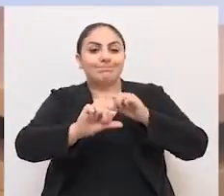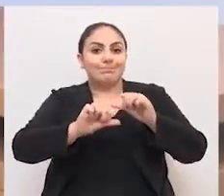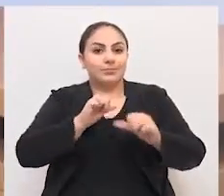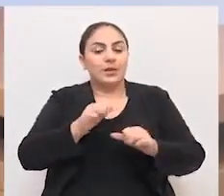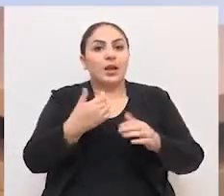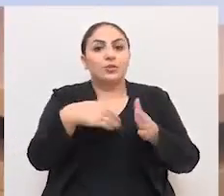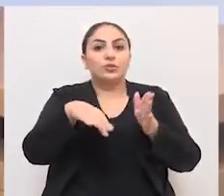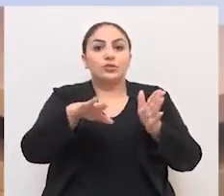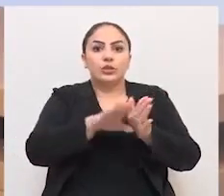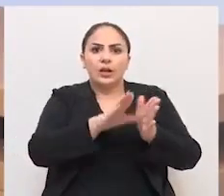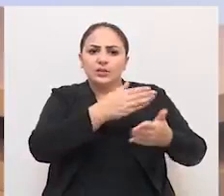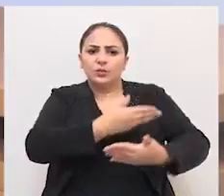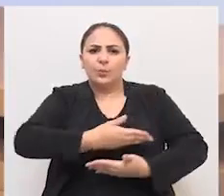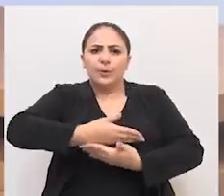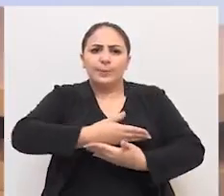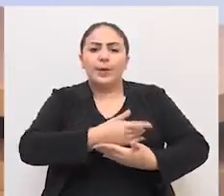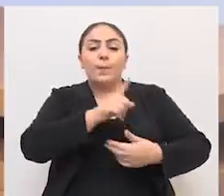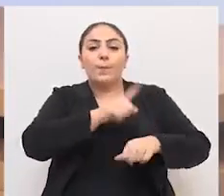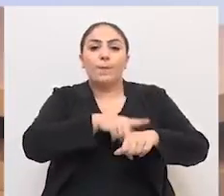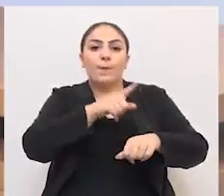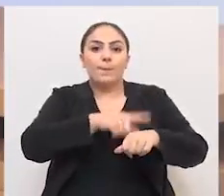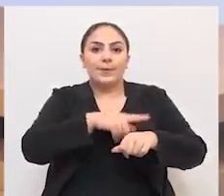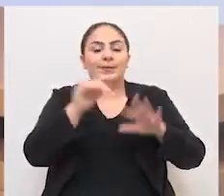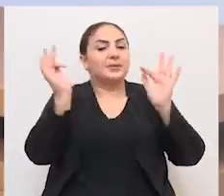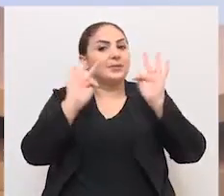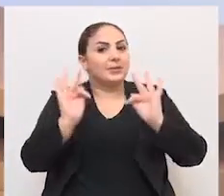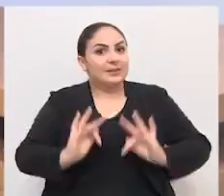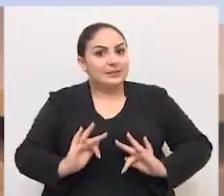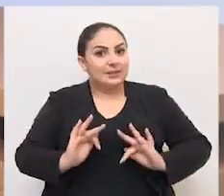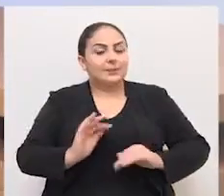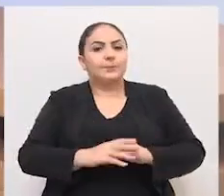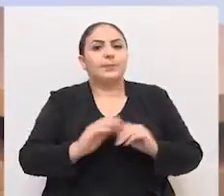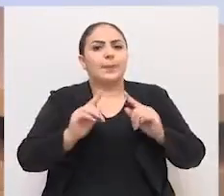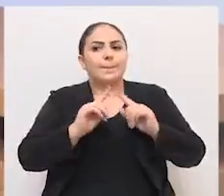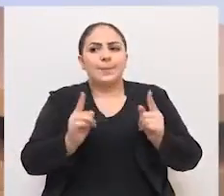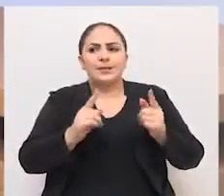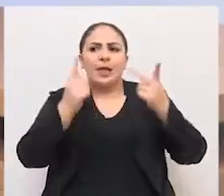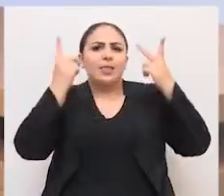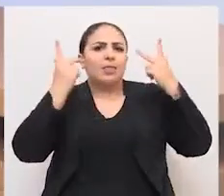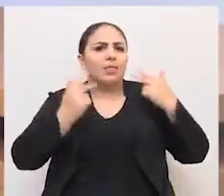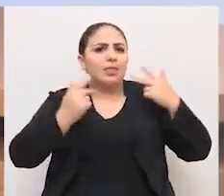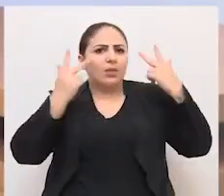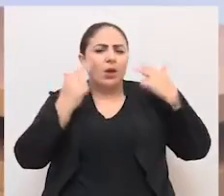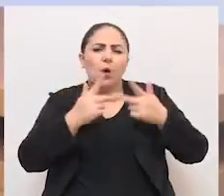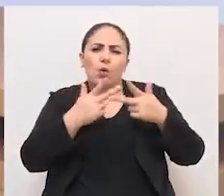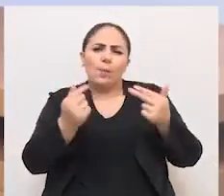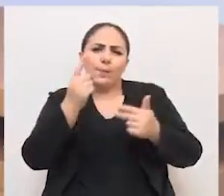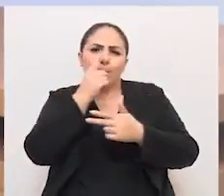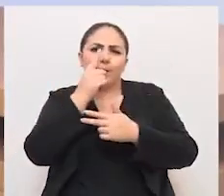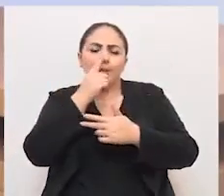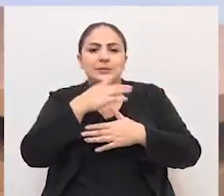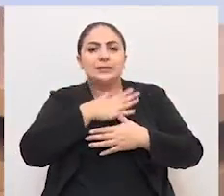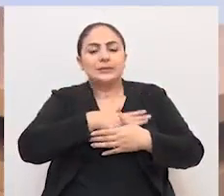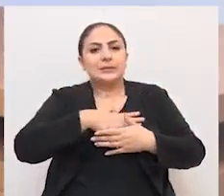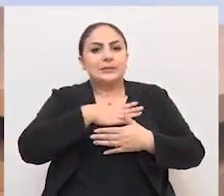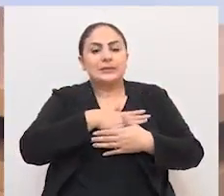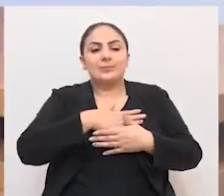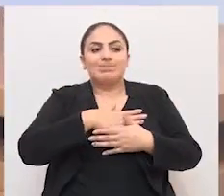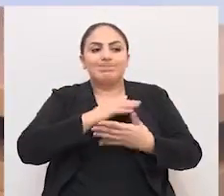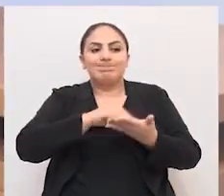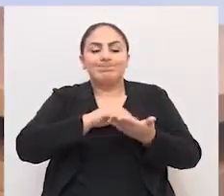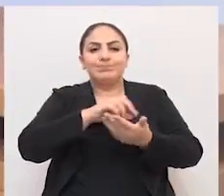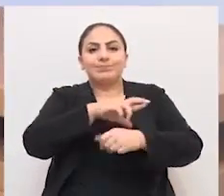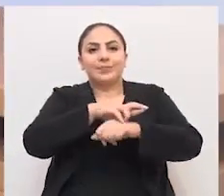se transformam. A chegada de um bebê é um momento de felicidade, mas é natural que algumas mães se